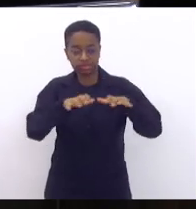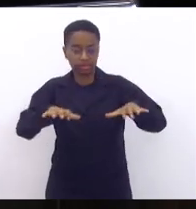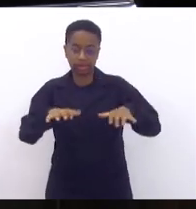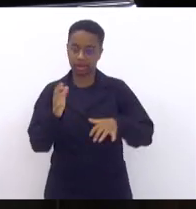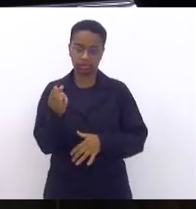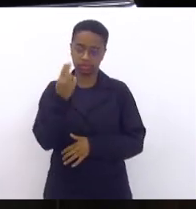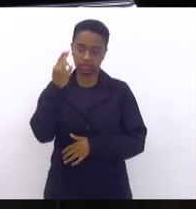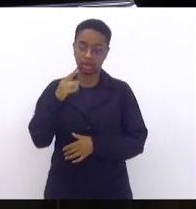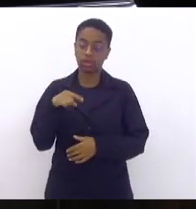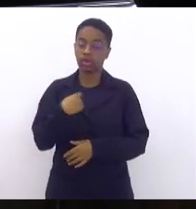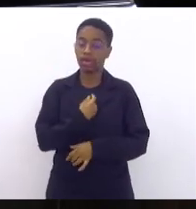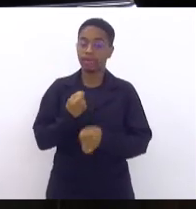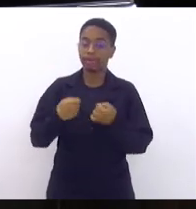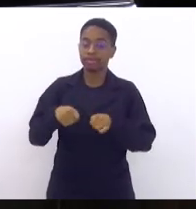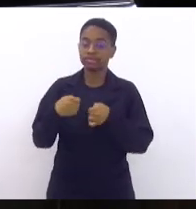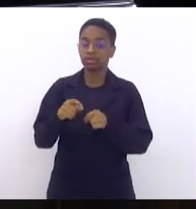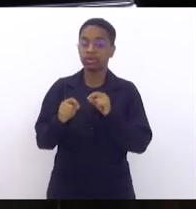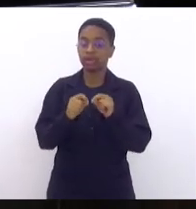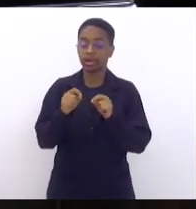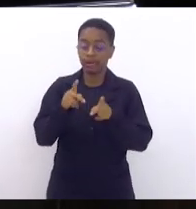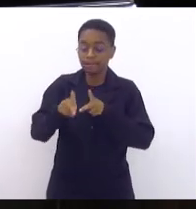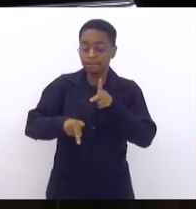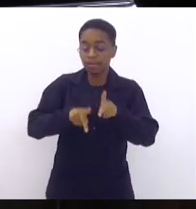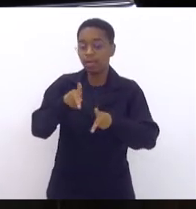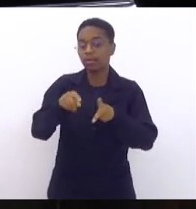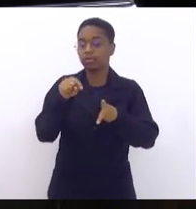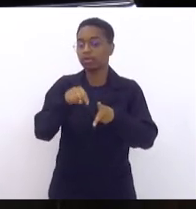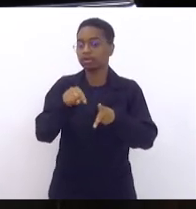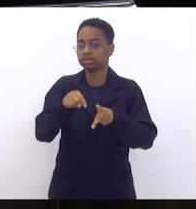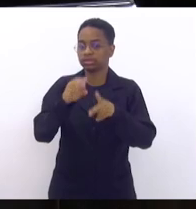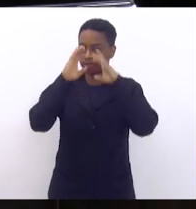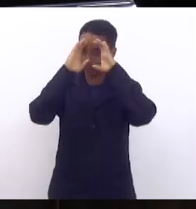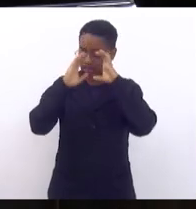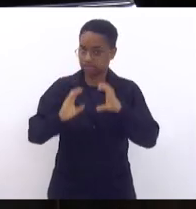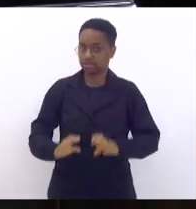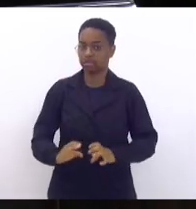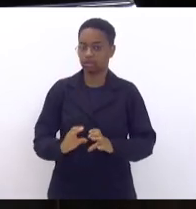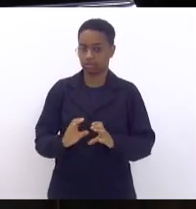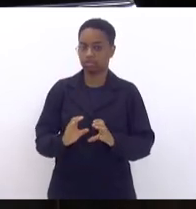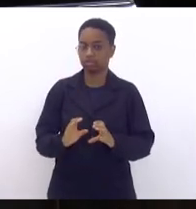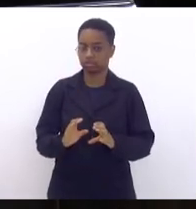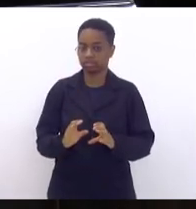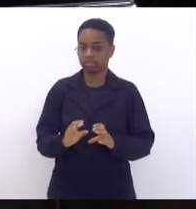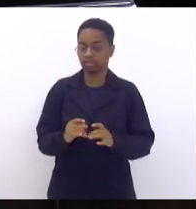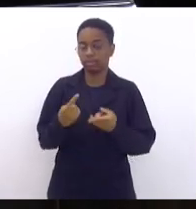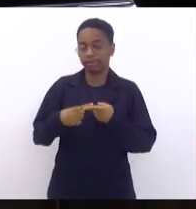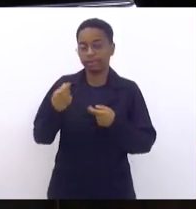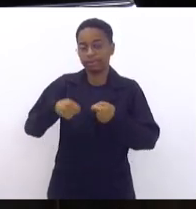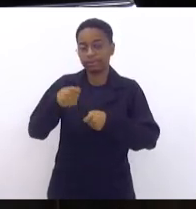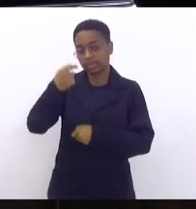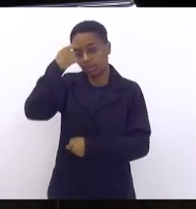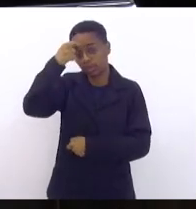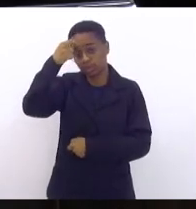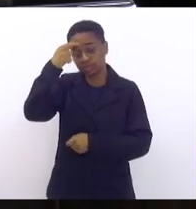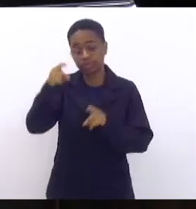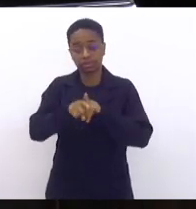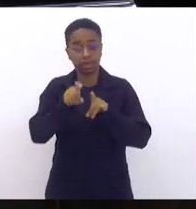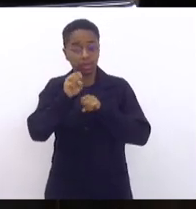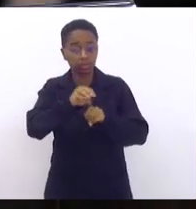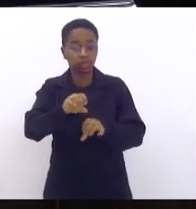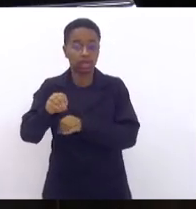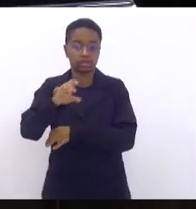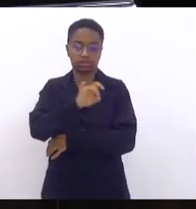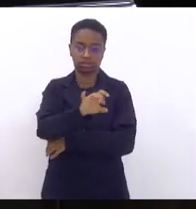tem que resolver isso entre nós entre a população entre cidadãos entre a conscientização entre a educação a